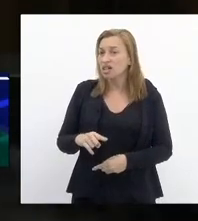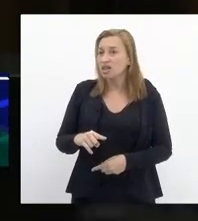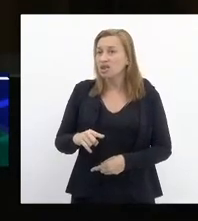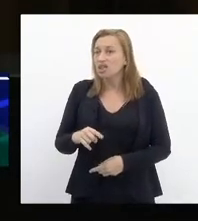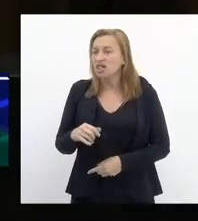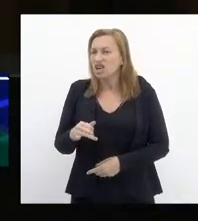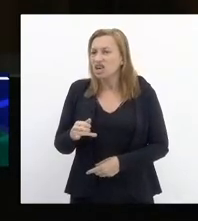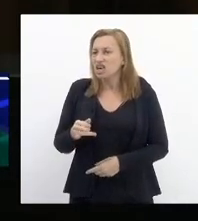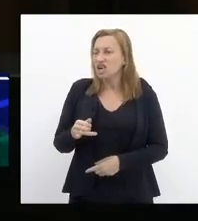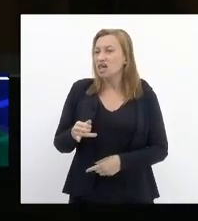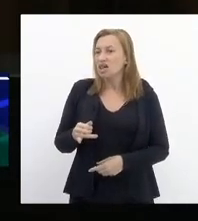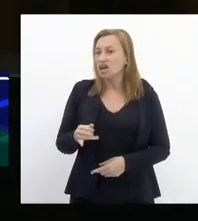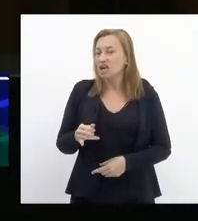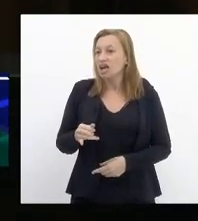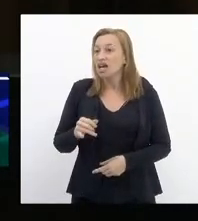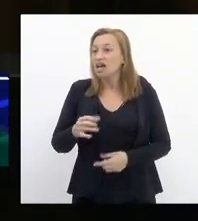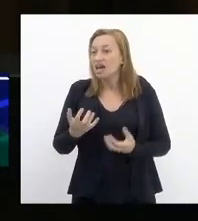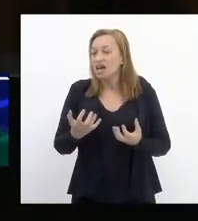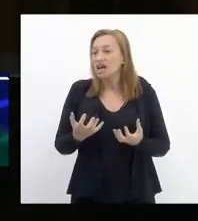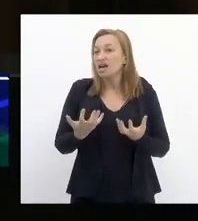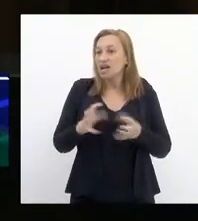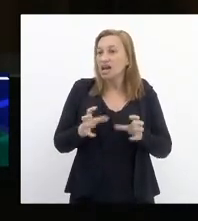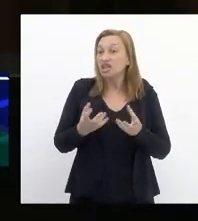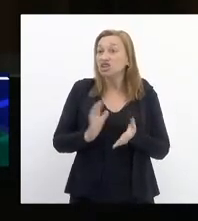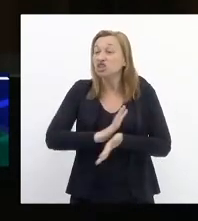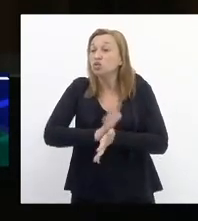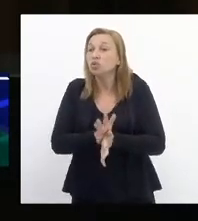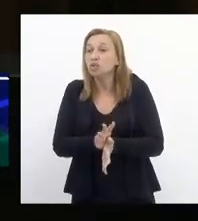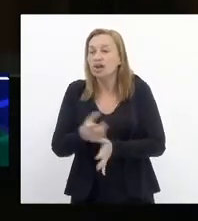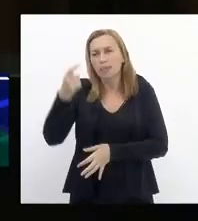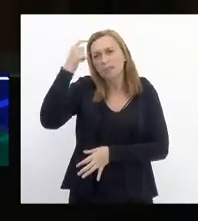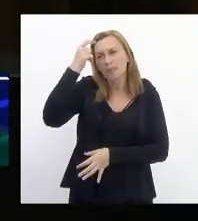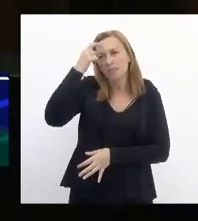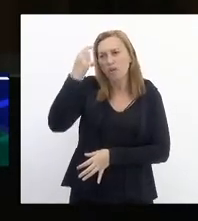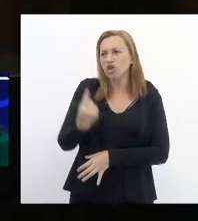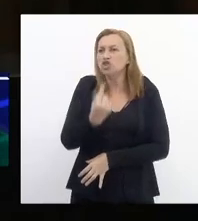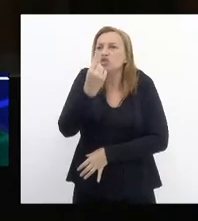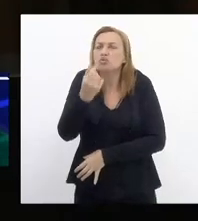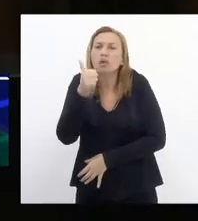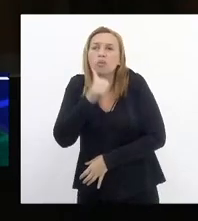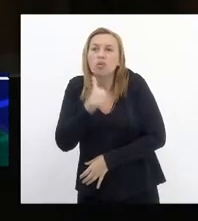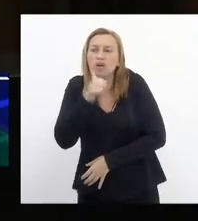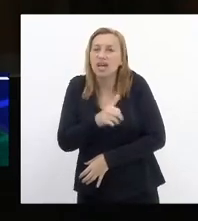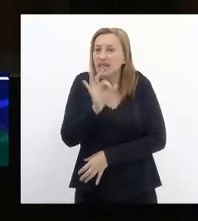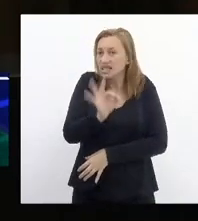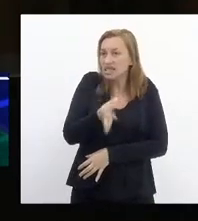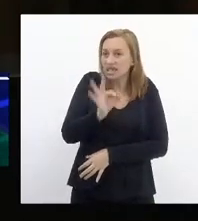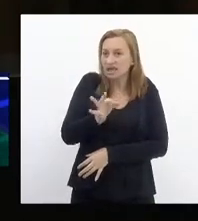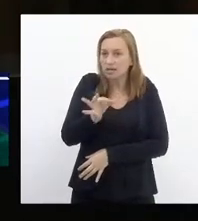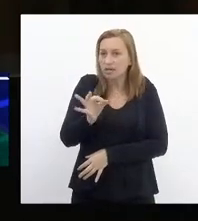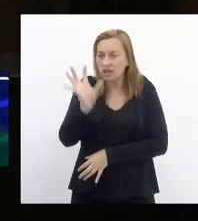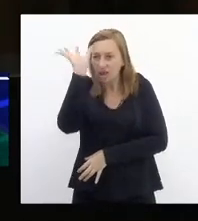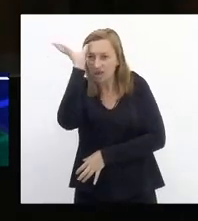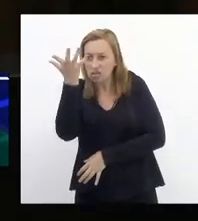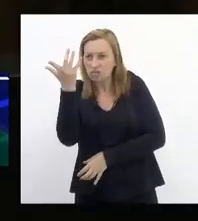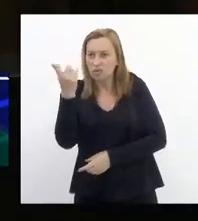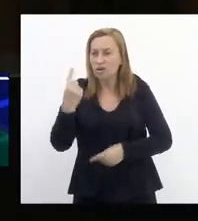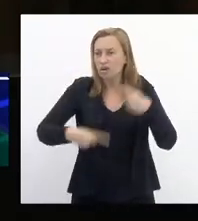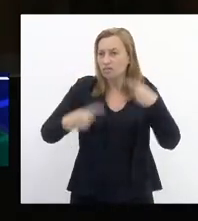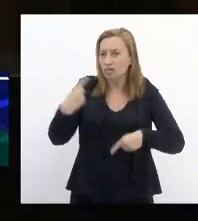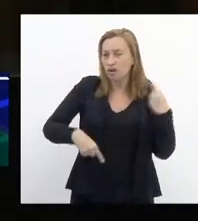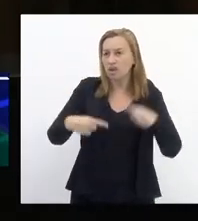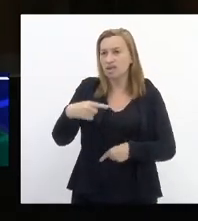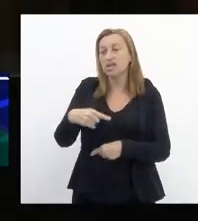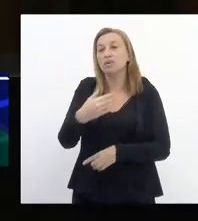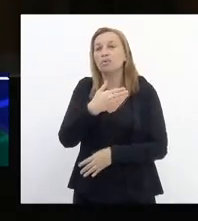tentar inviabilizar a memória de uma mulher que constantemente recebeu a violência política. E